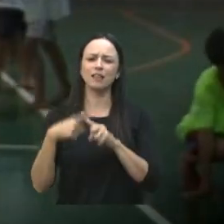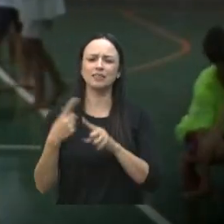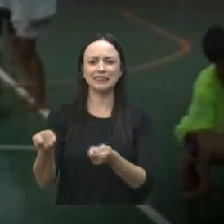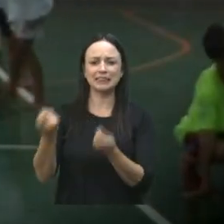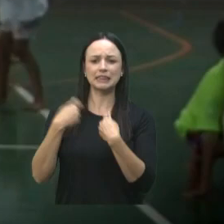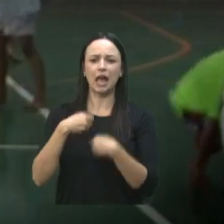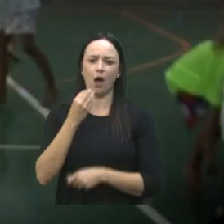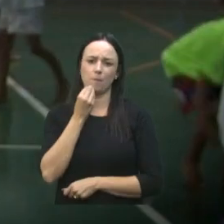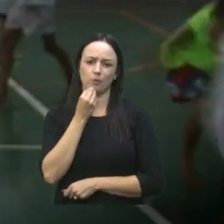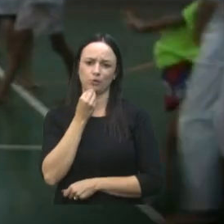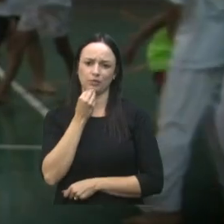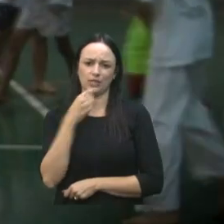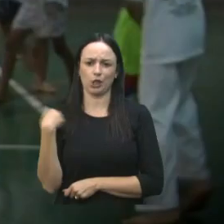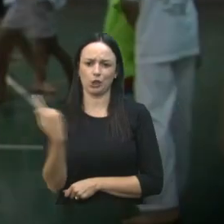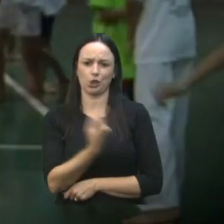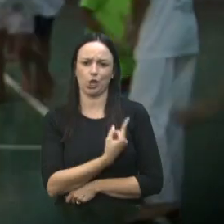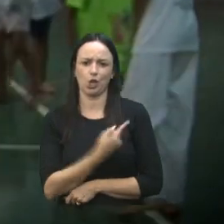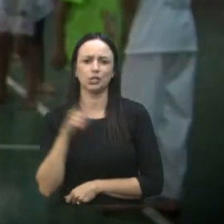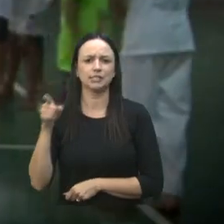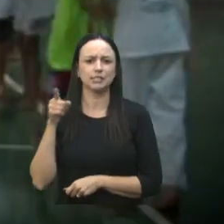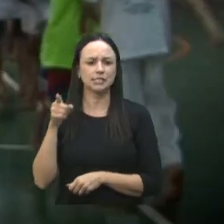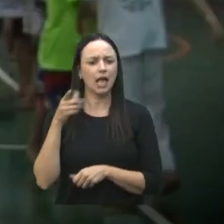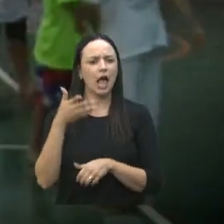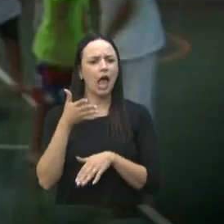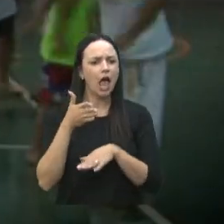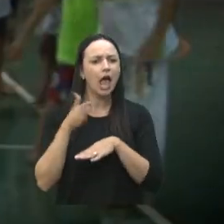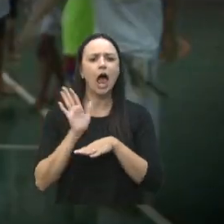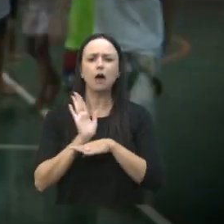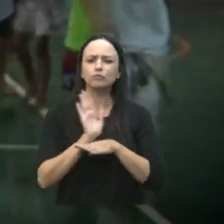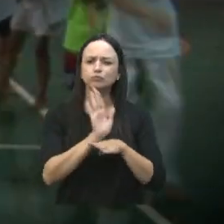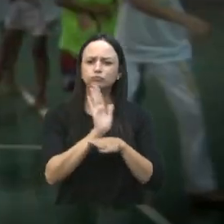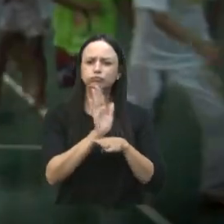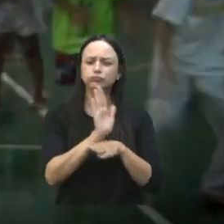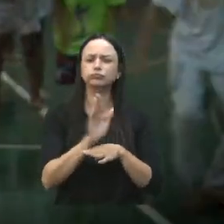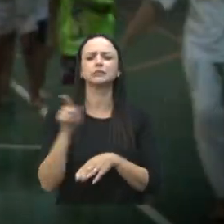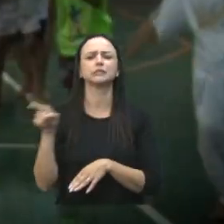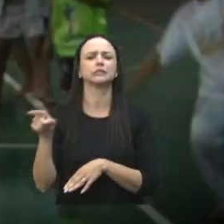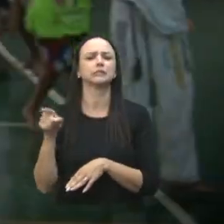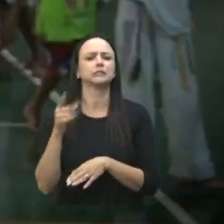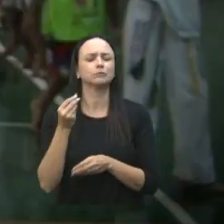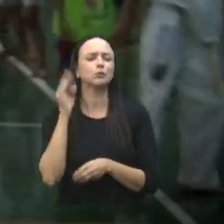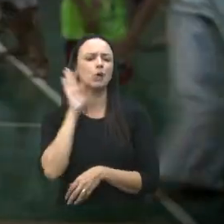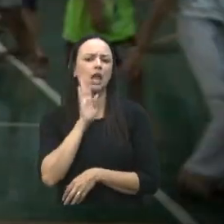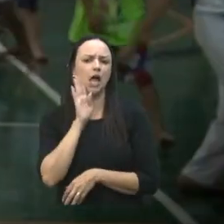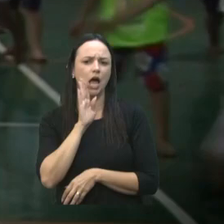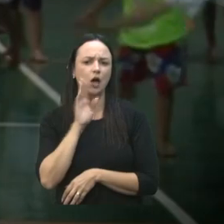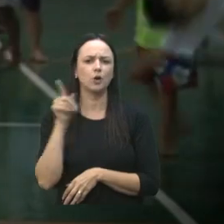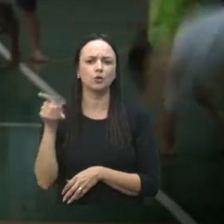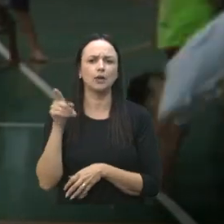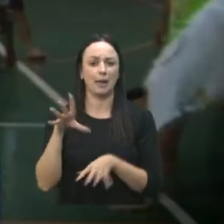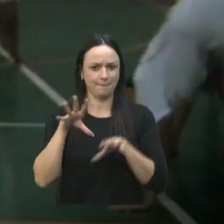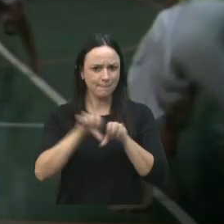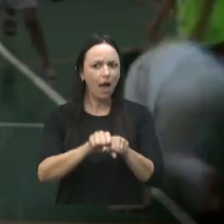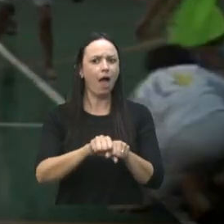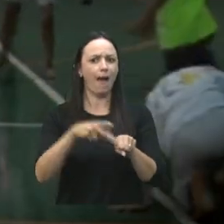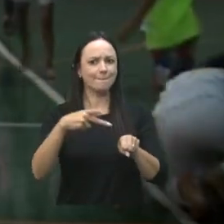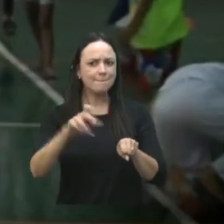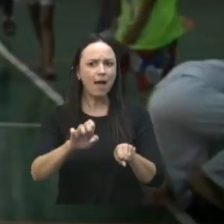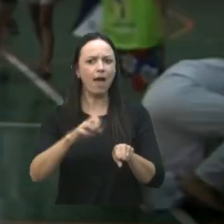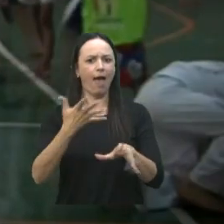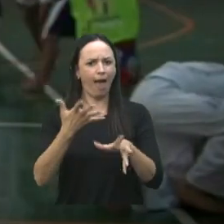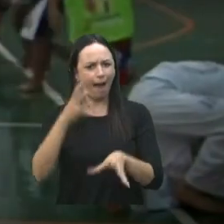para nós, ele corre atrás das coisas para a gente, eu acho muito legal isso. Ele pega bastante no pé para a gente